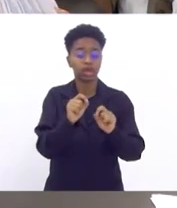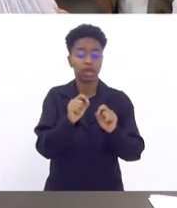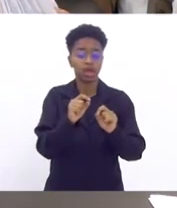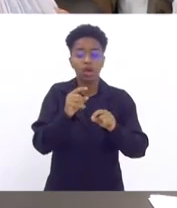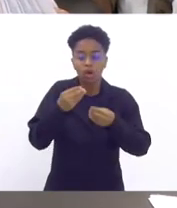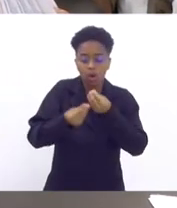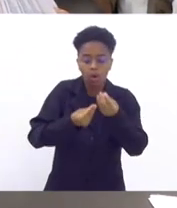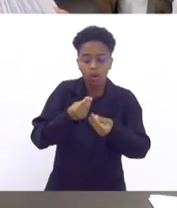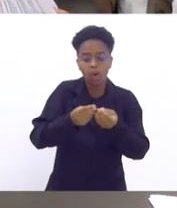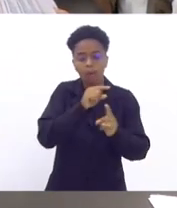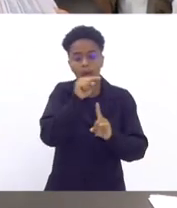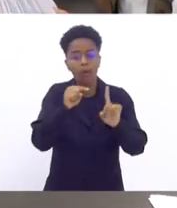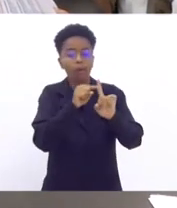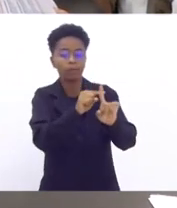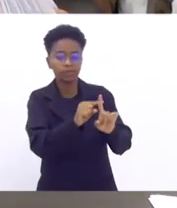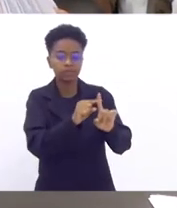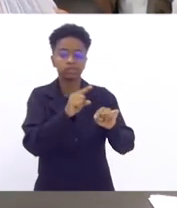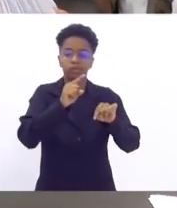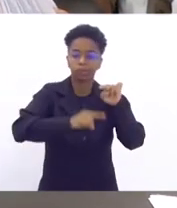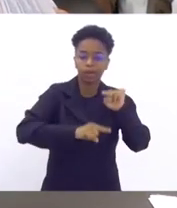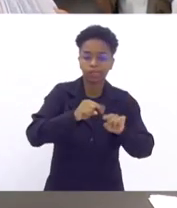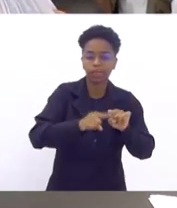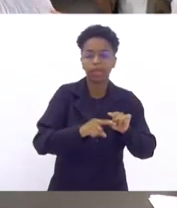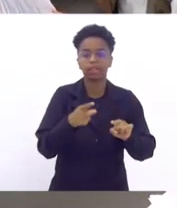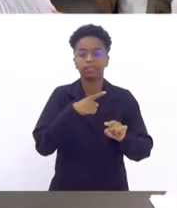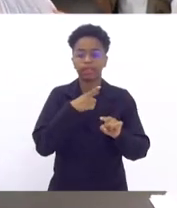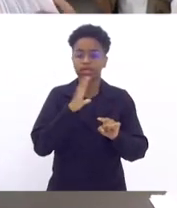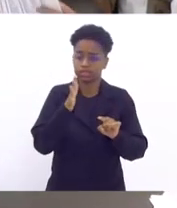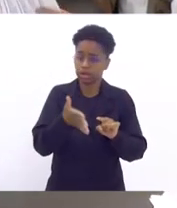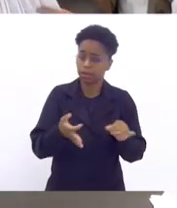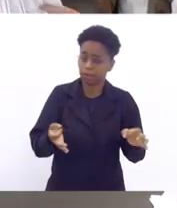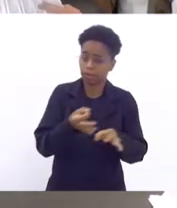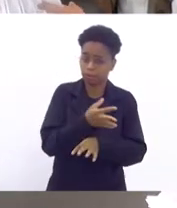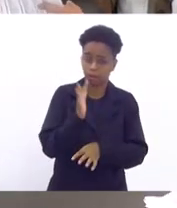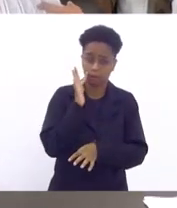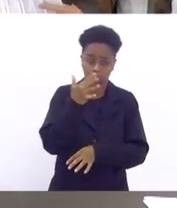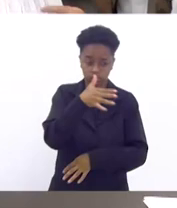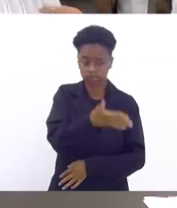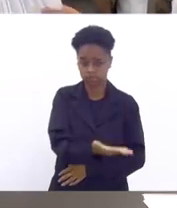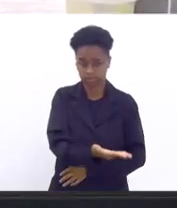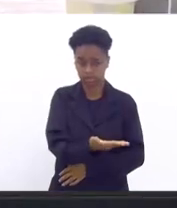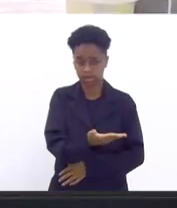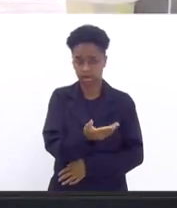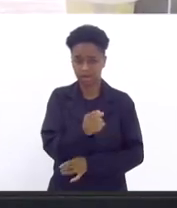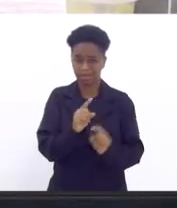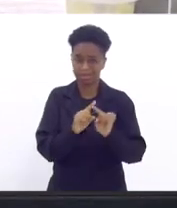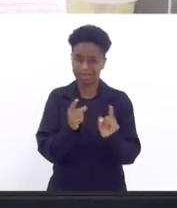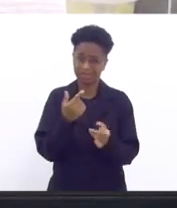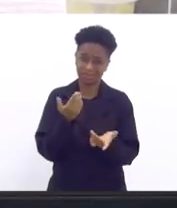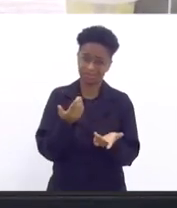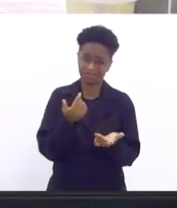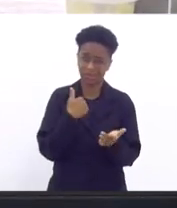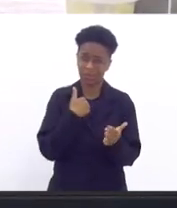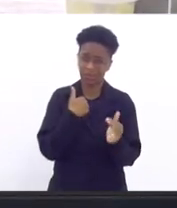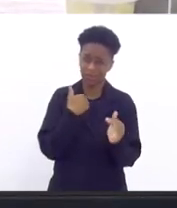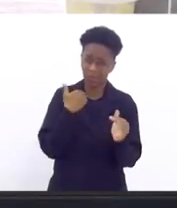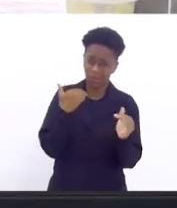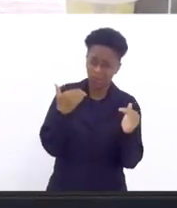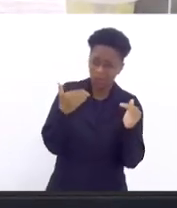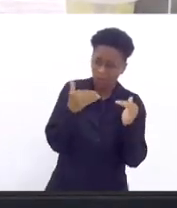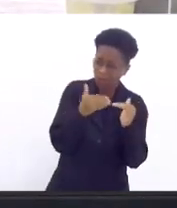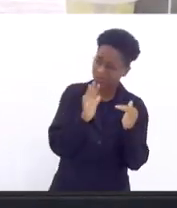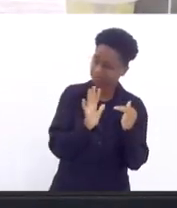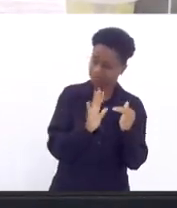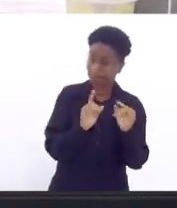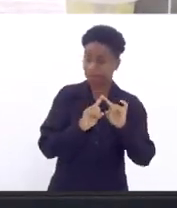parlamentares né quer dizer a gente tem um objeto definido para a questão das frentes parlamentares eu não necessariamente concordei com vossa excelência